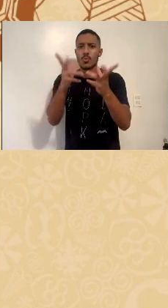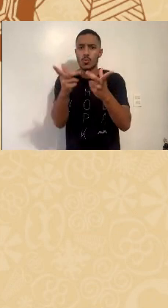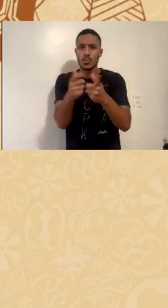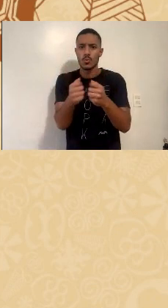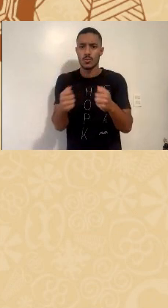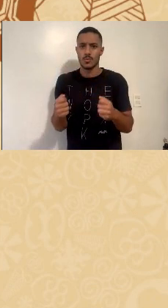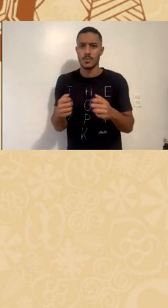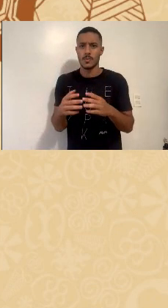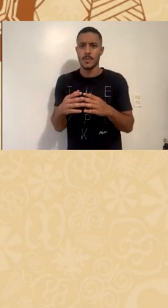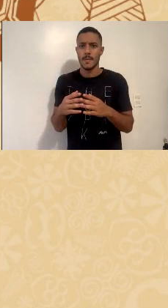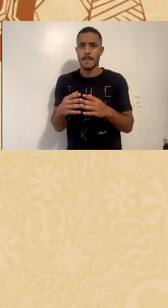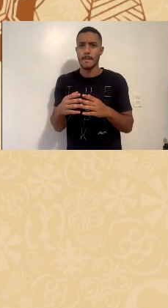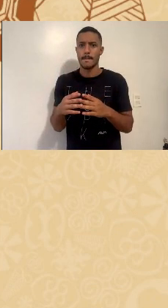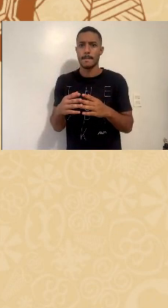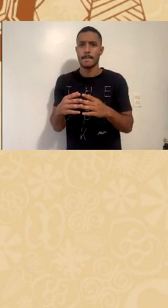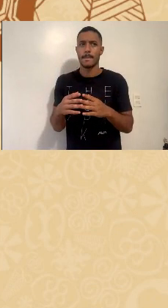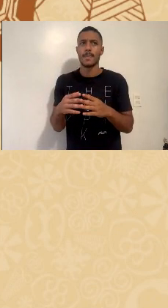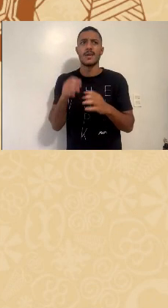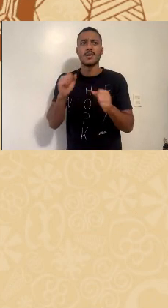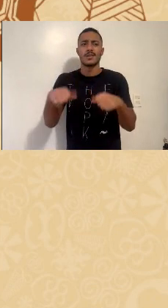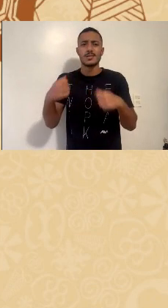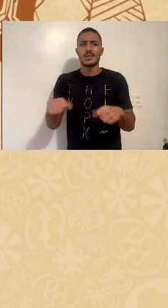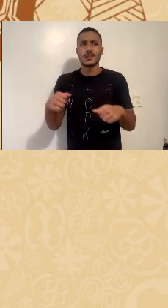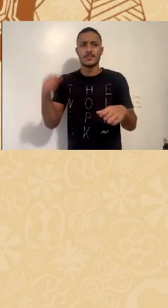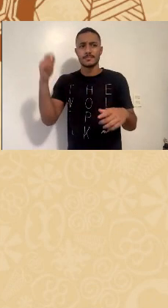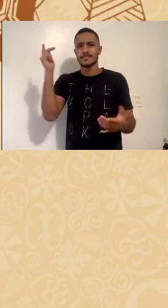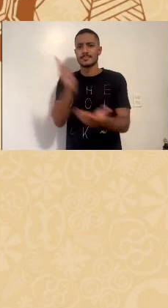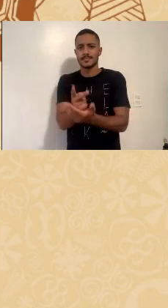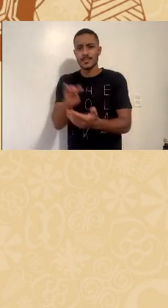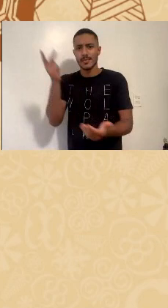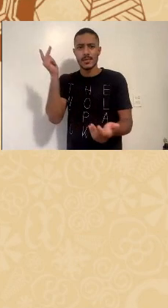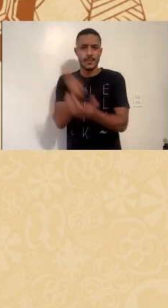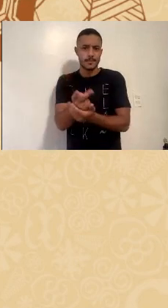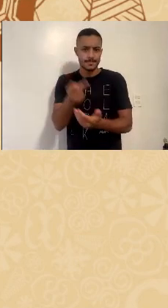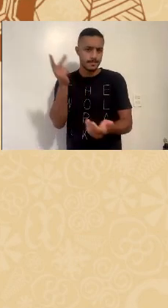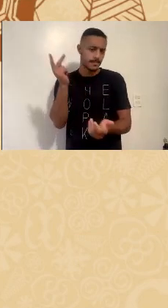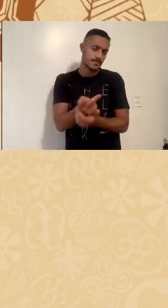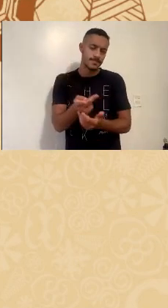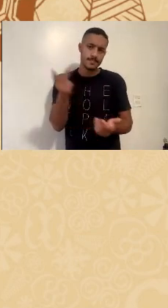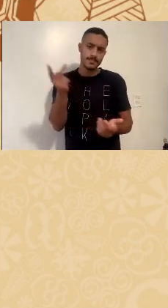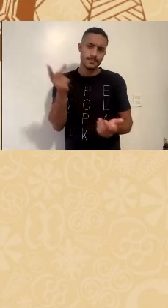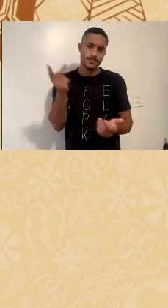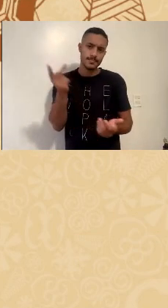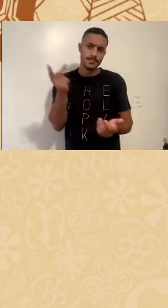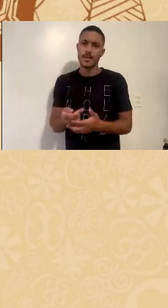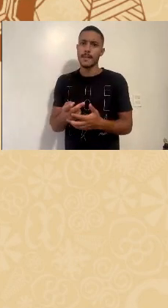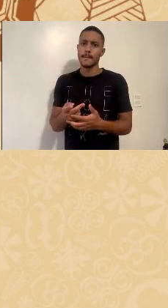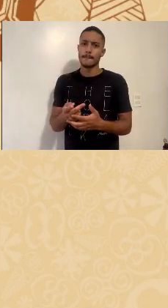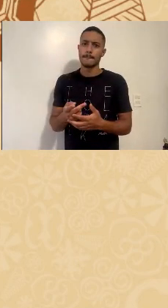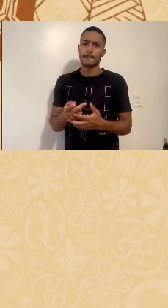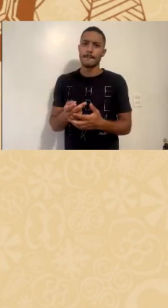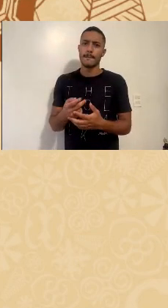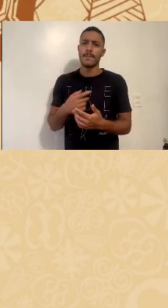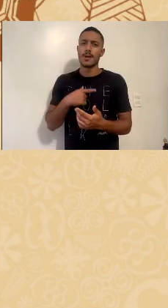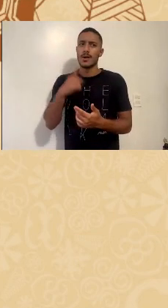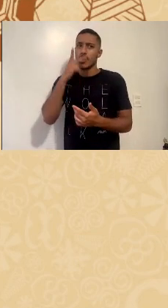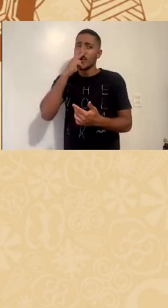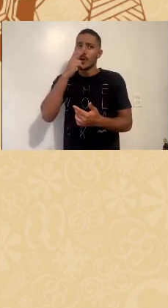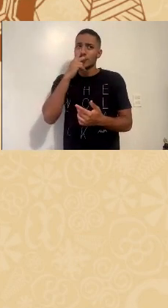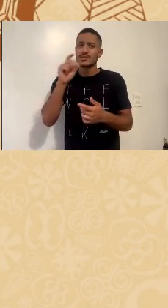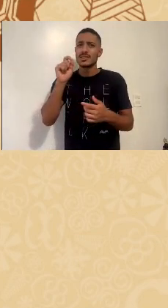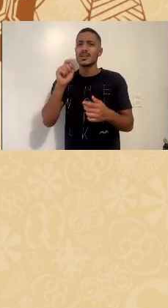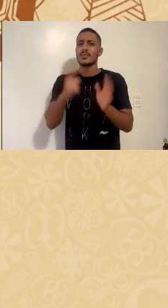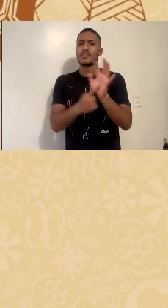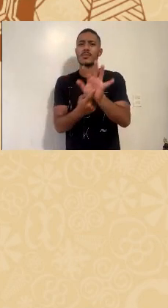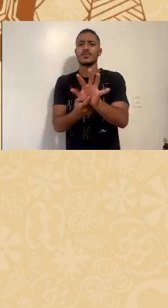sido constante e nesse, fundamentalmente constante, né? Então, acho que um status de antirracismo cada